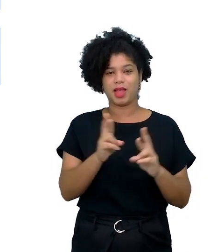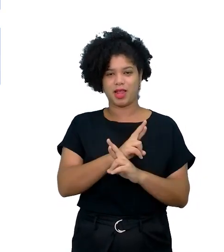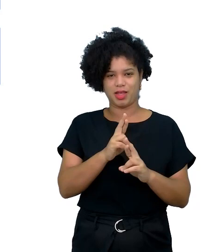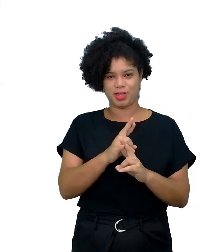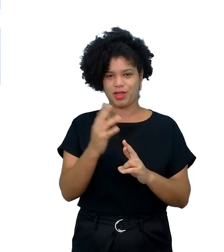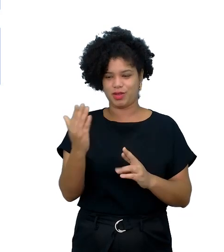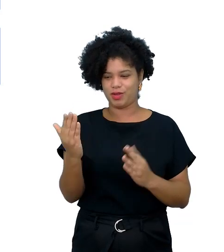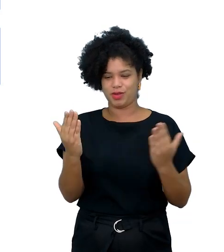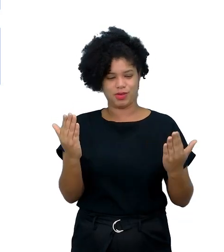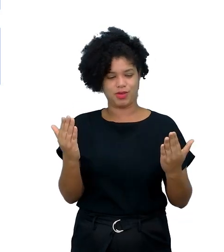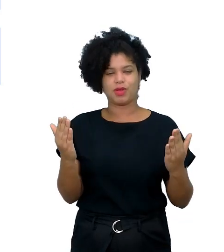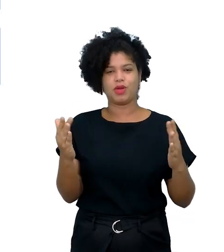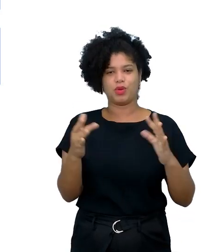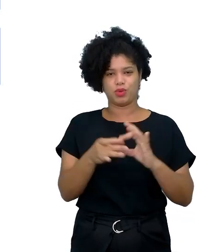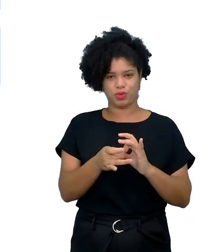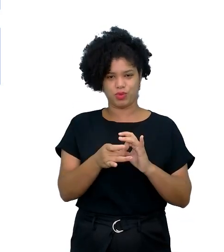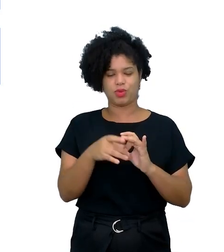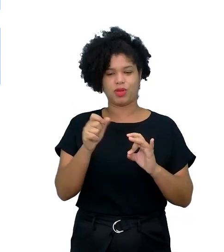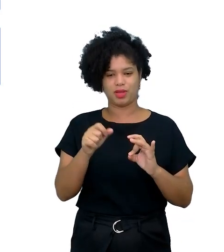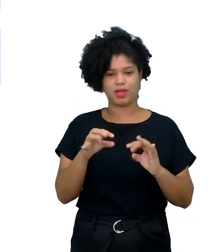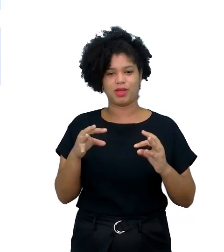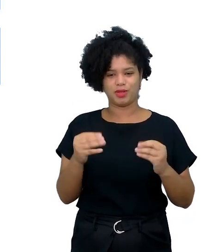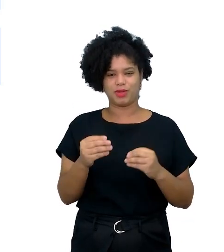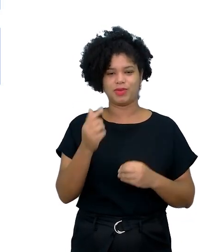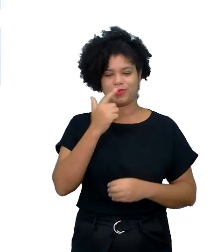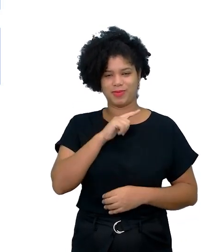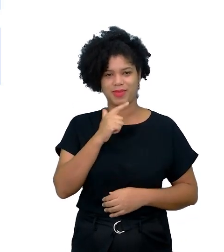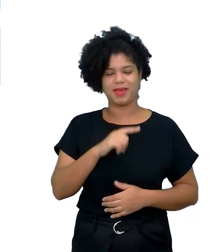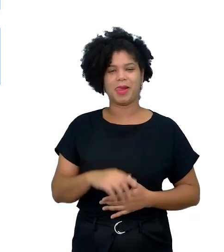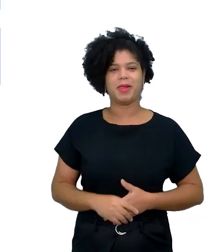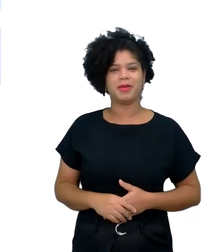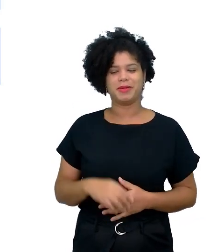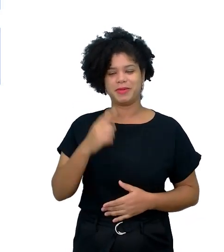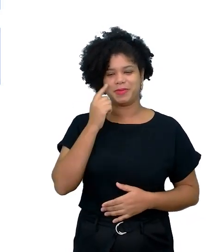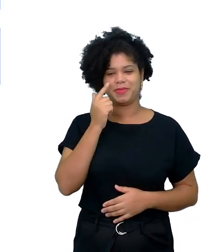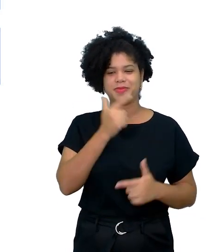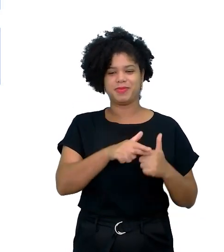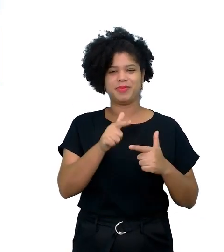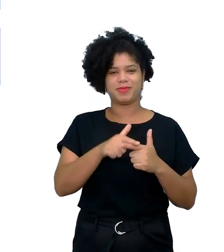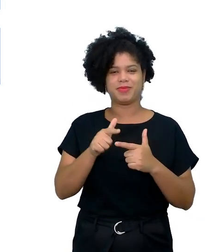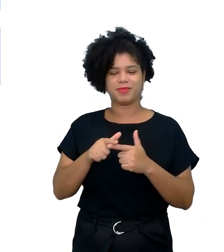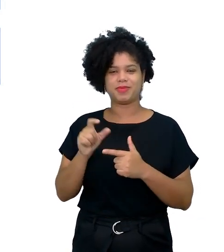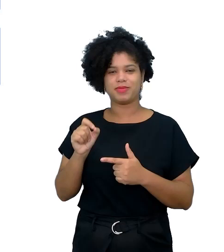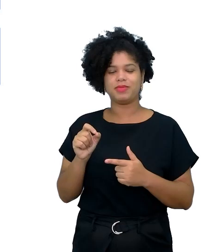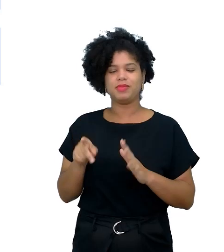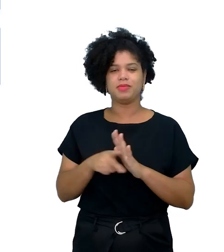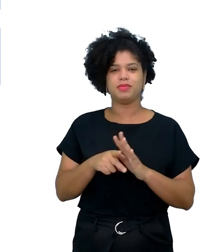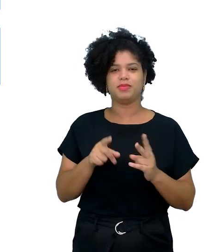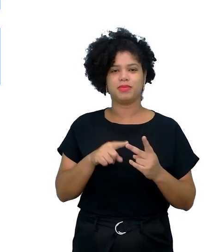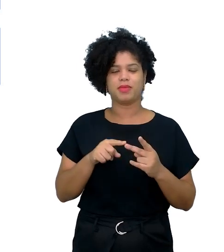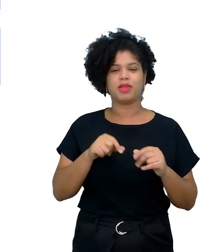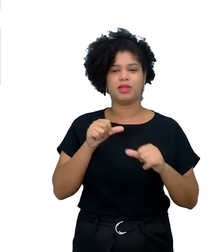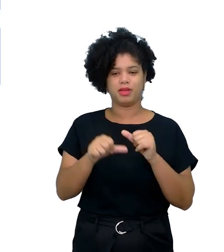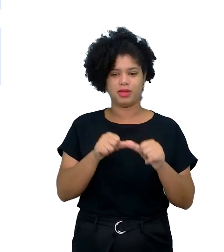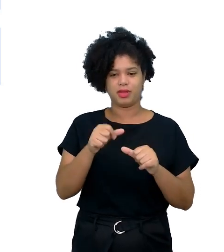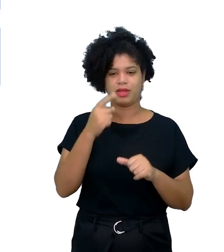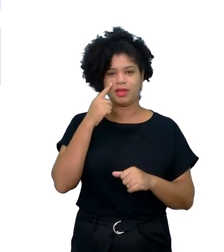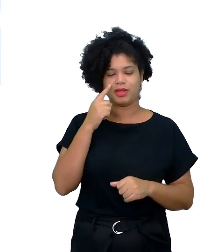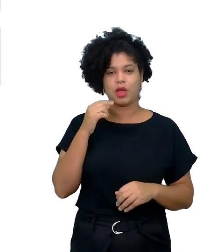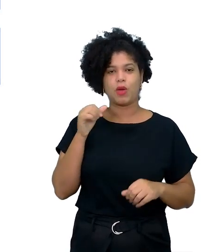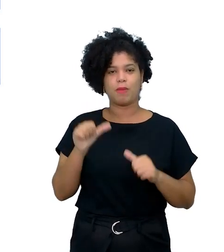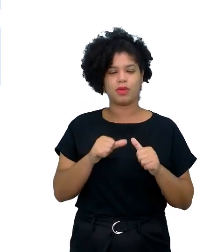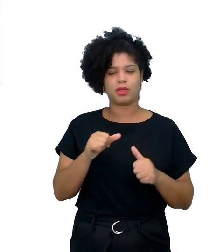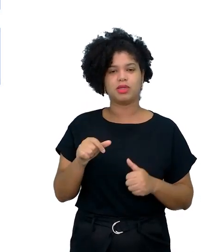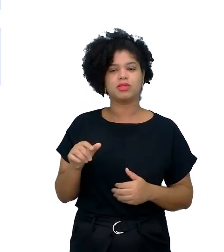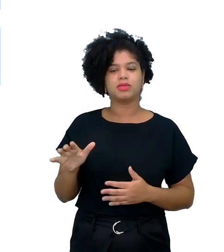partes permite obter o todo. Nos problemas de transformação, existe uma mudança